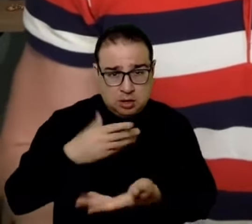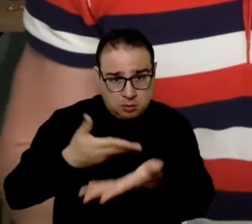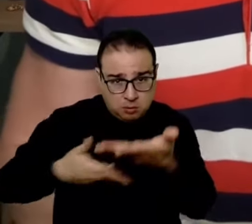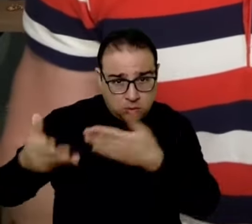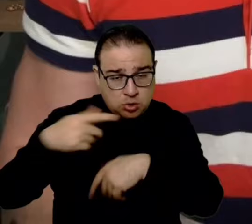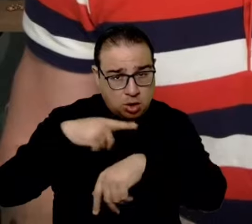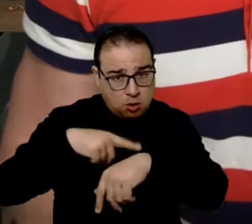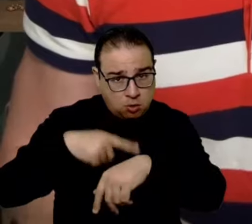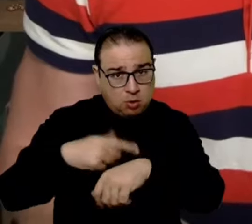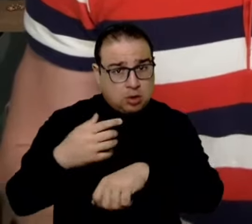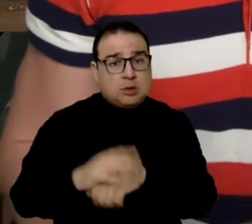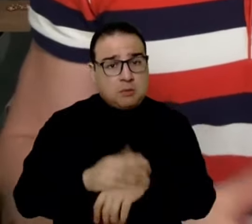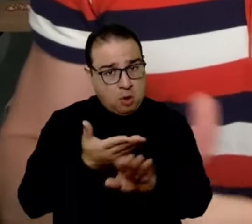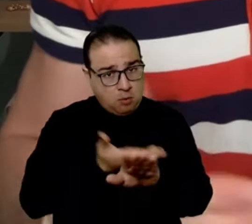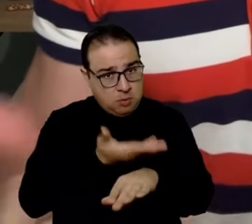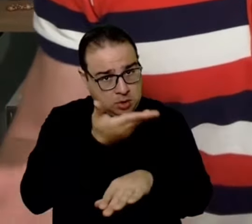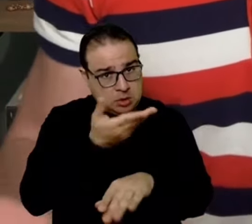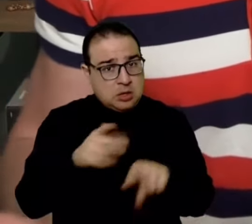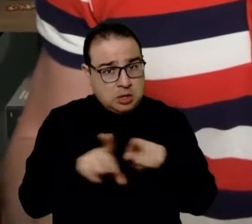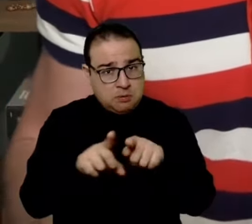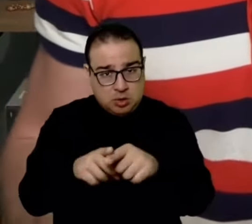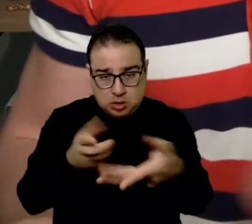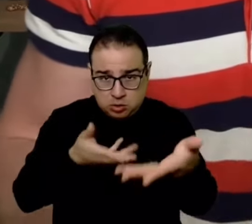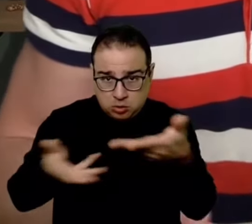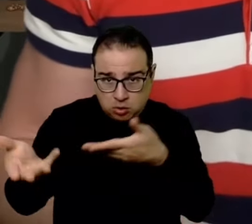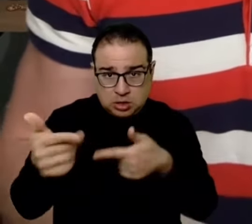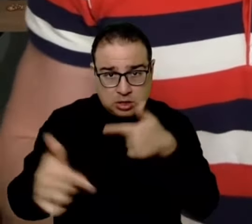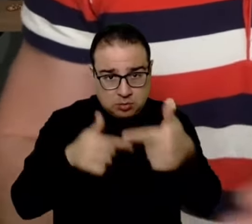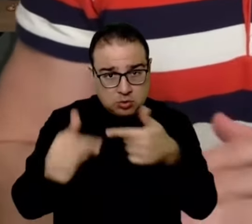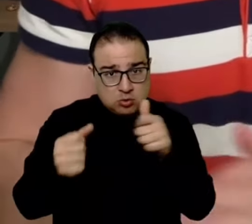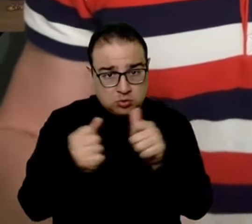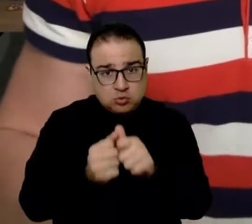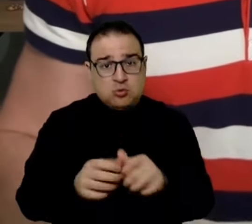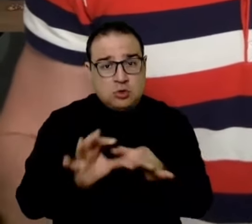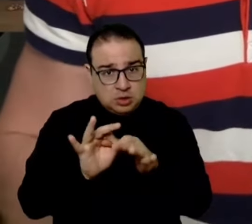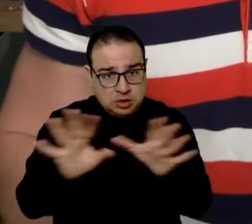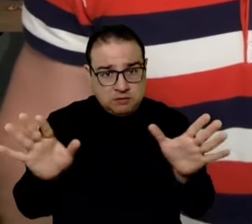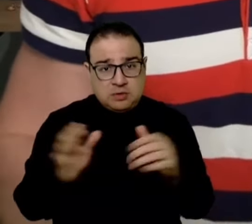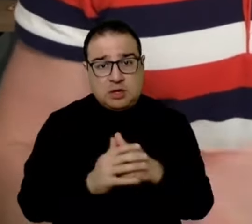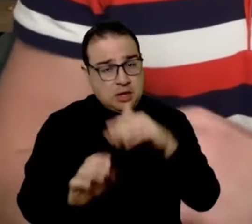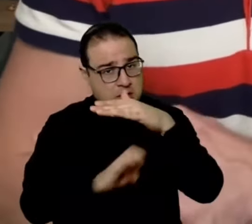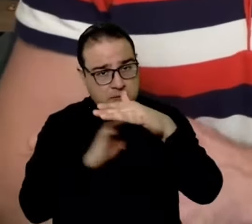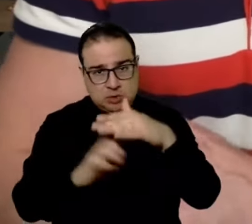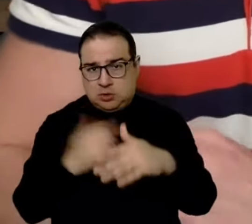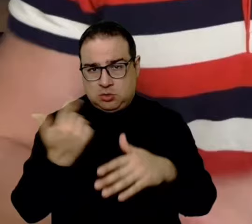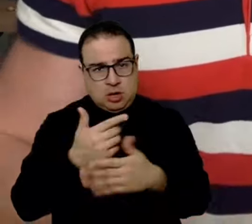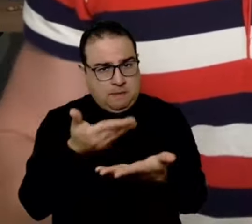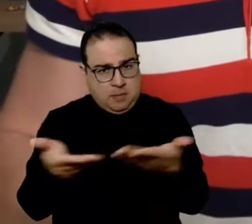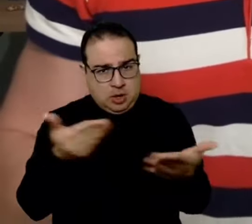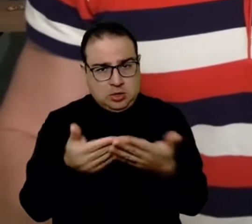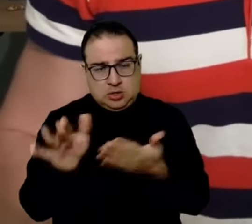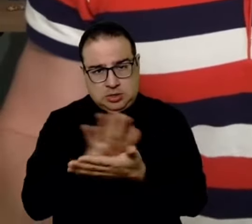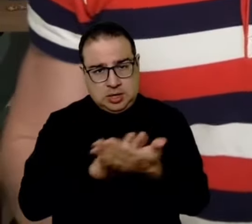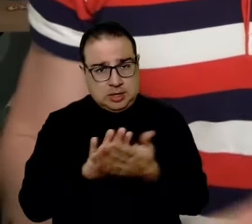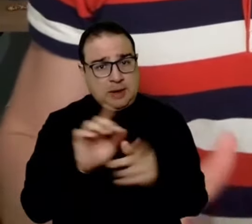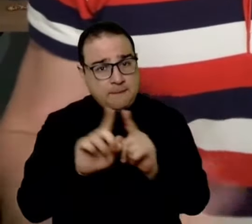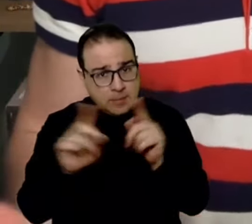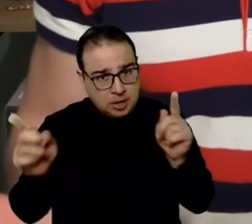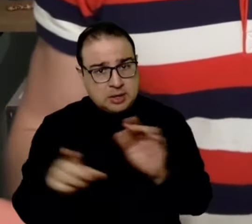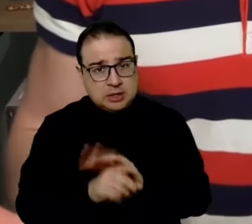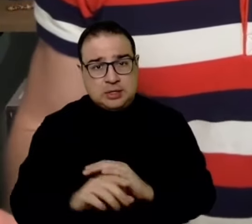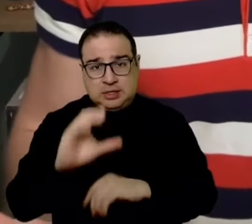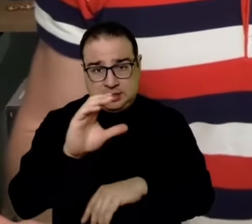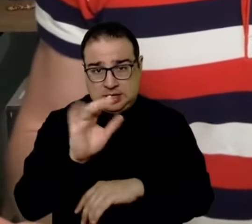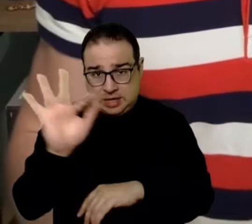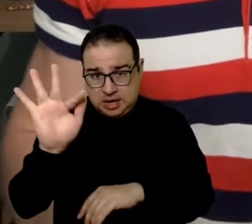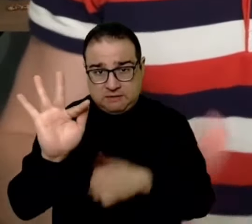para compensação de horas. Com isso, trabalhador e trabalhador podem ser liberados e a empresa não tem prejuízo. Mas